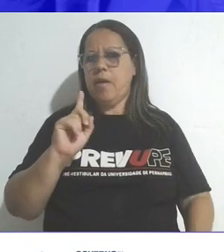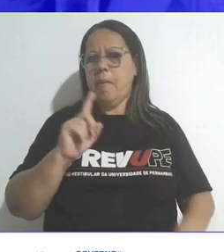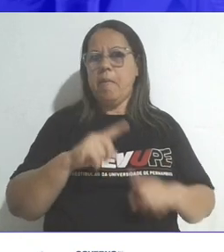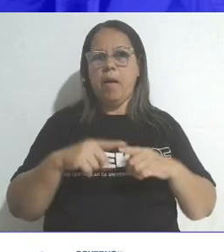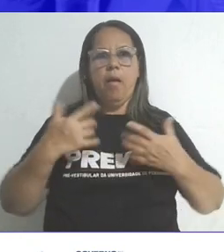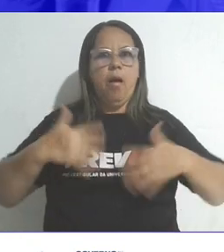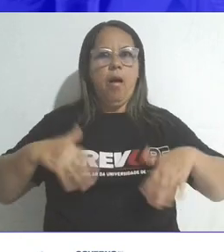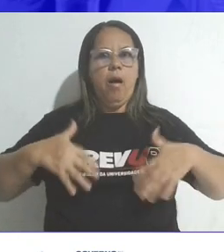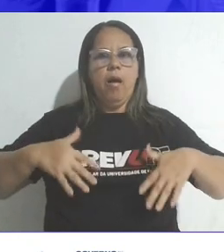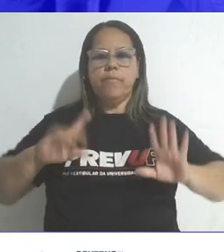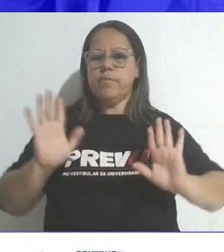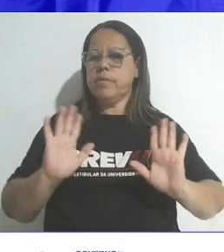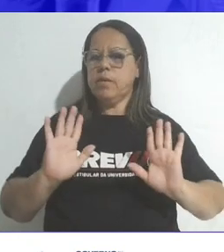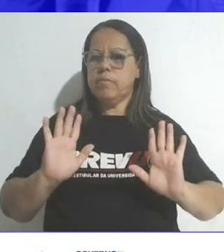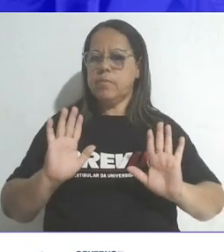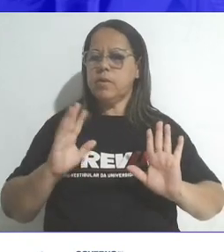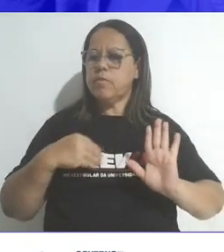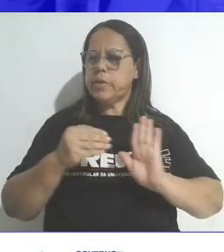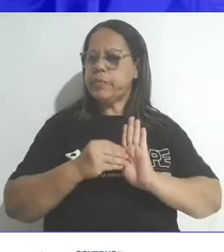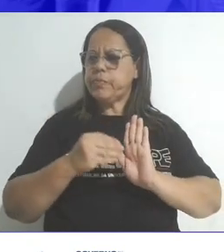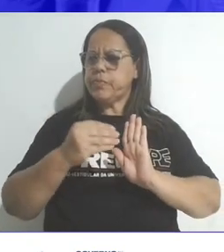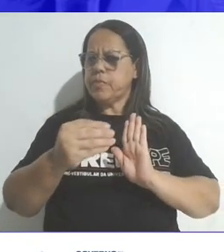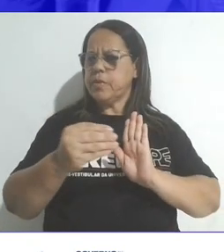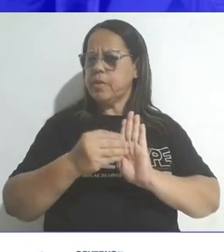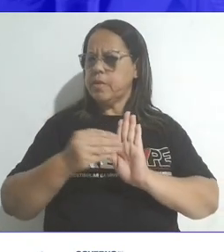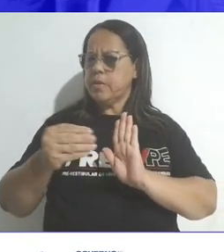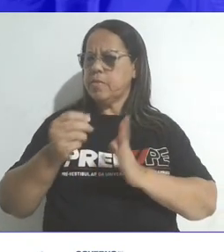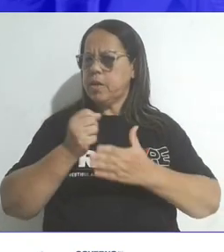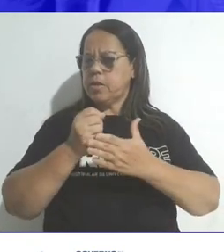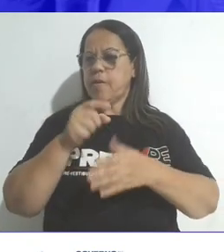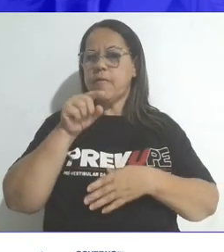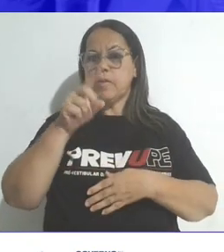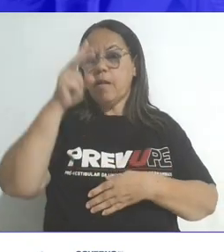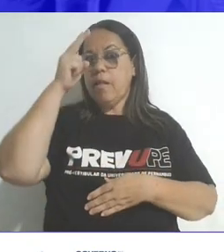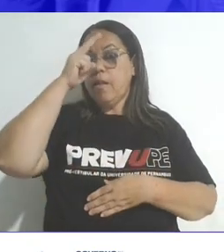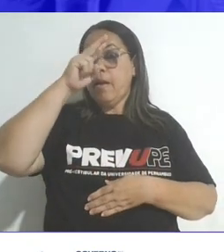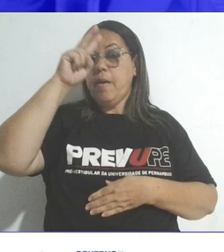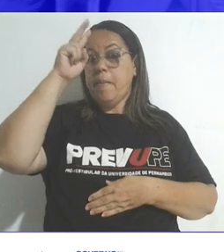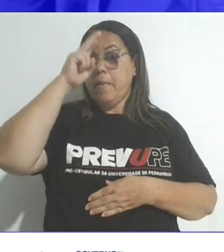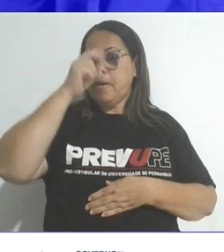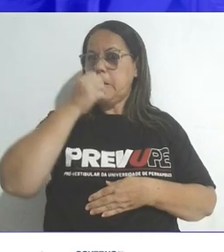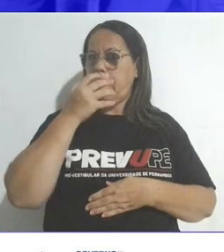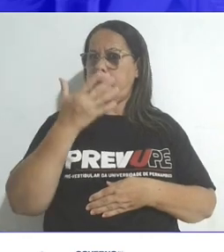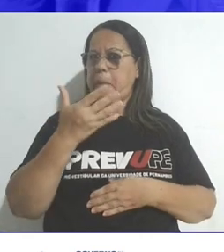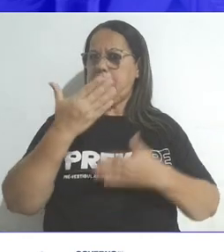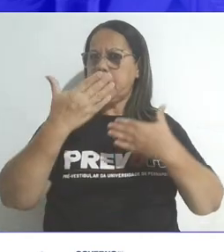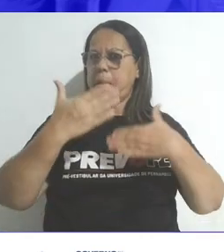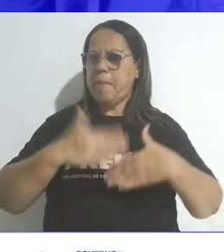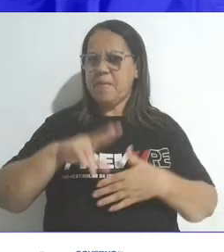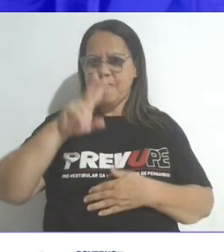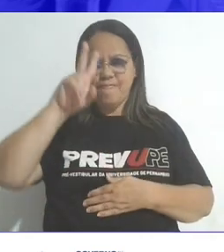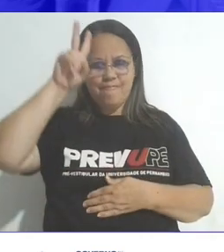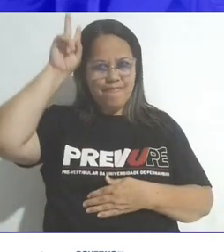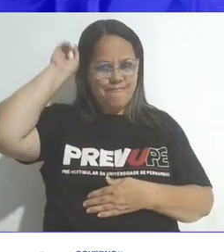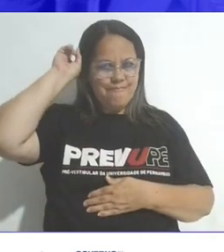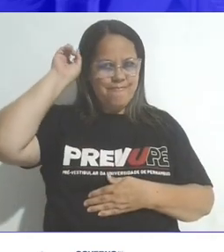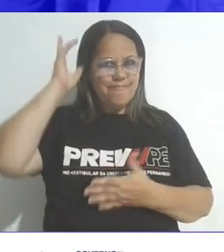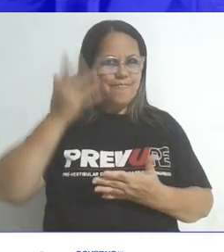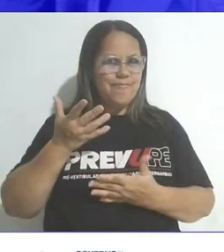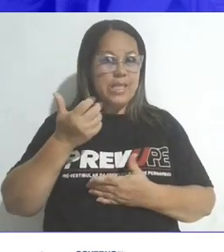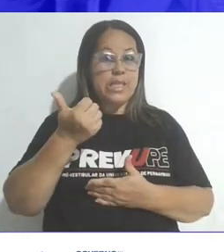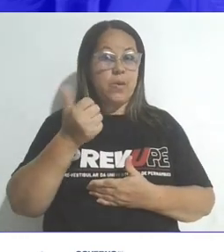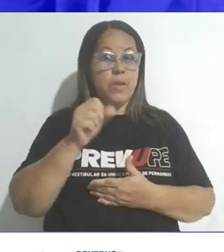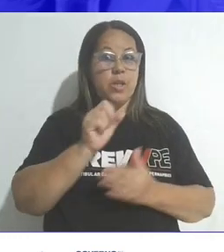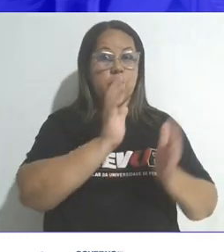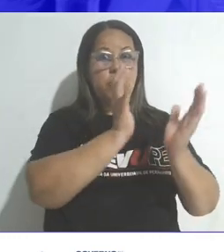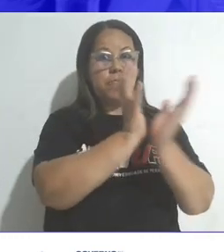sete cabeças. Por isso, eu vou aqui dar algumas dicas para ajudar você a lembrar e ir bem nas questões do vestibular. São 18